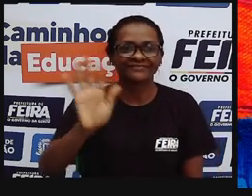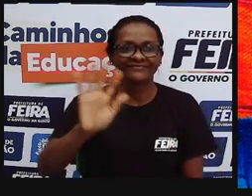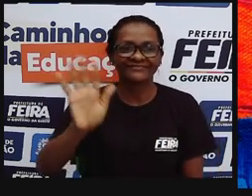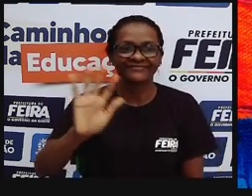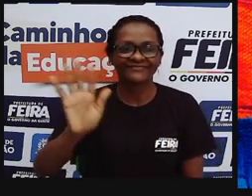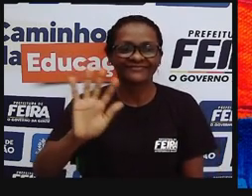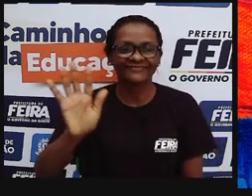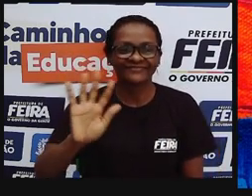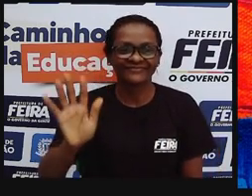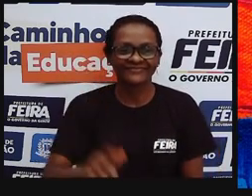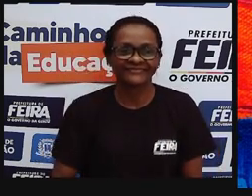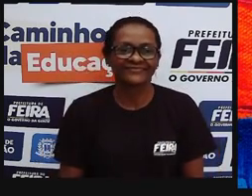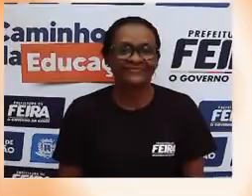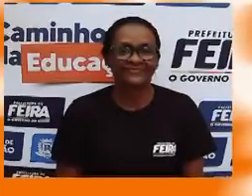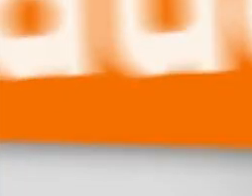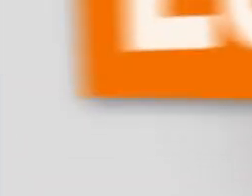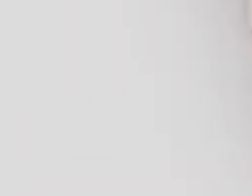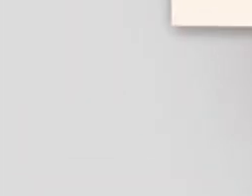até uma próxima aula.